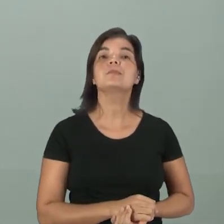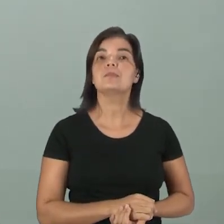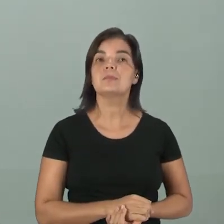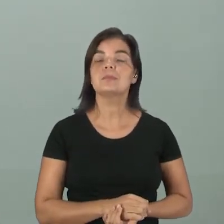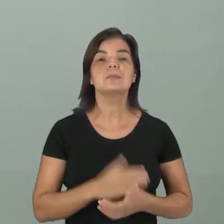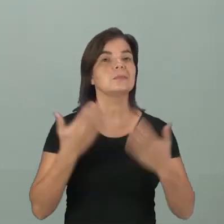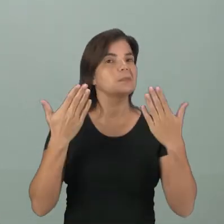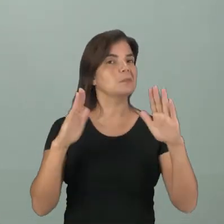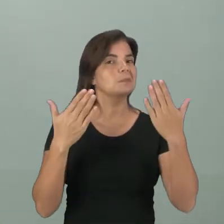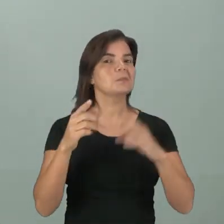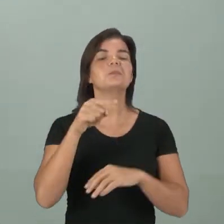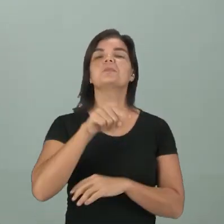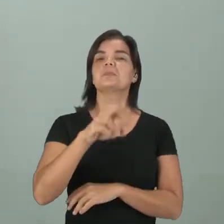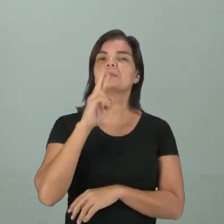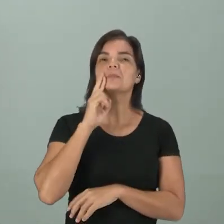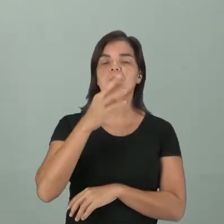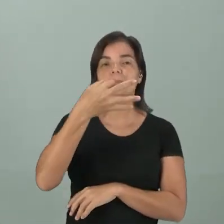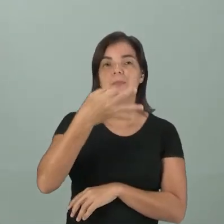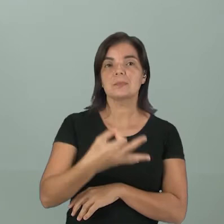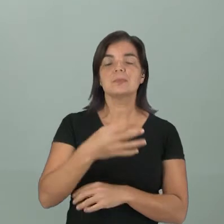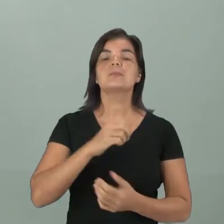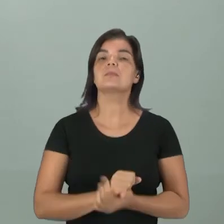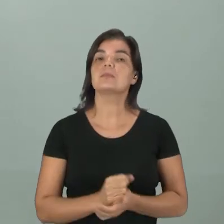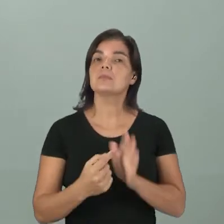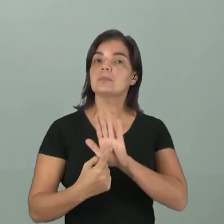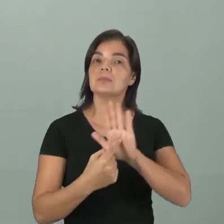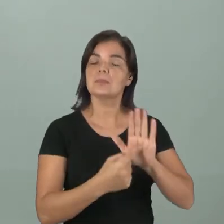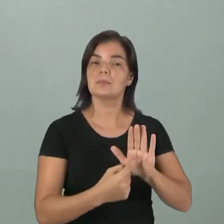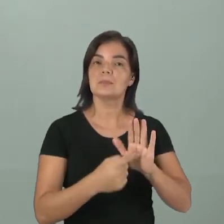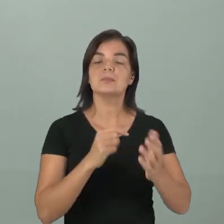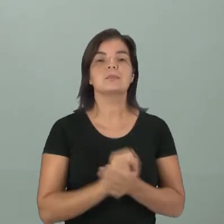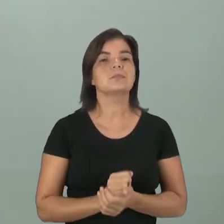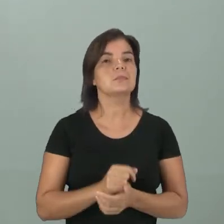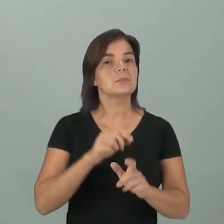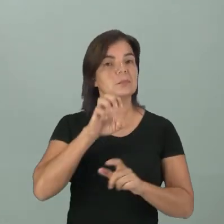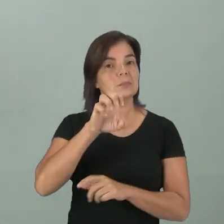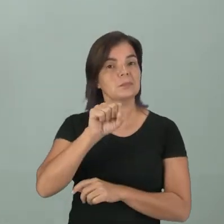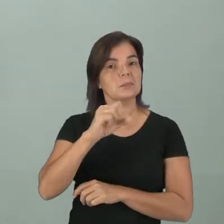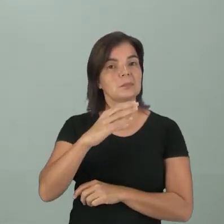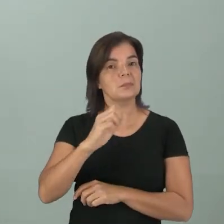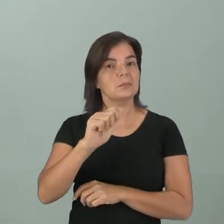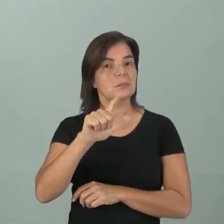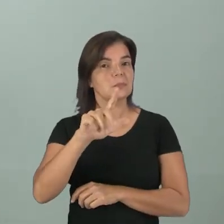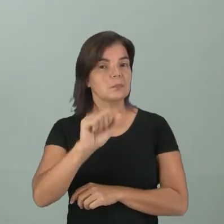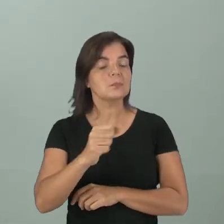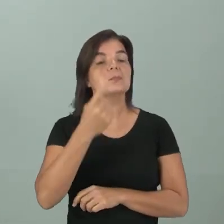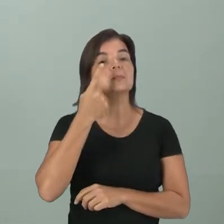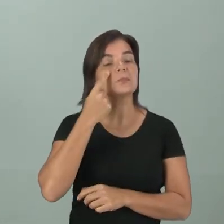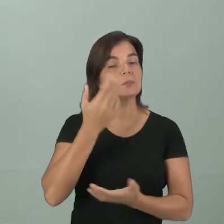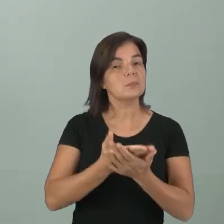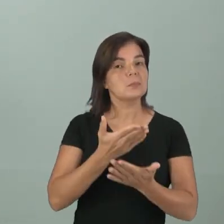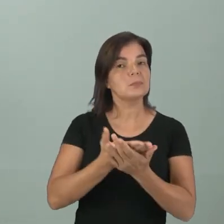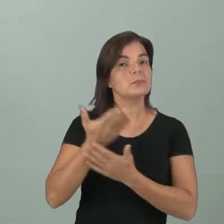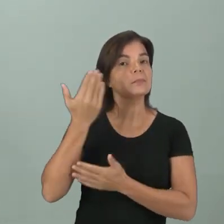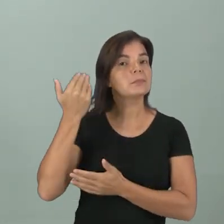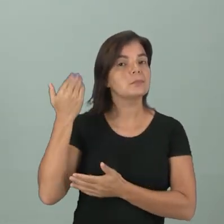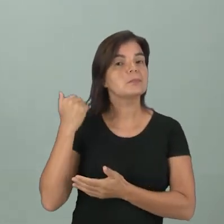criança, parabéns! Você respondeu corretamente, aparece a escala. Mas nós vimos na questão